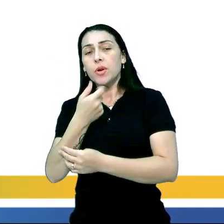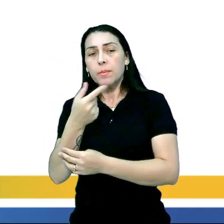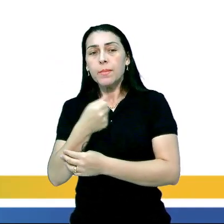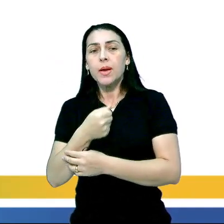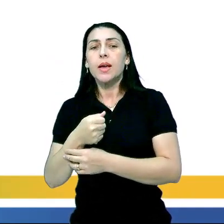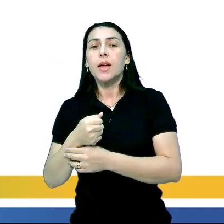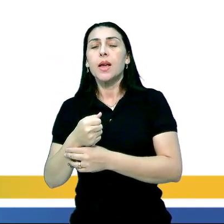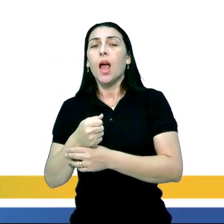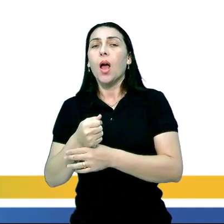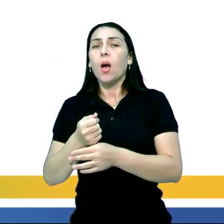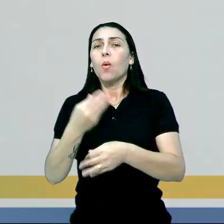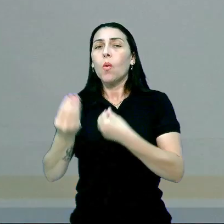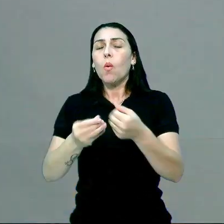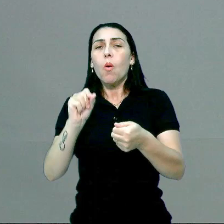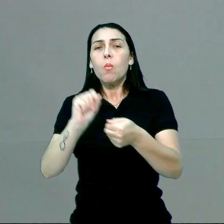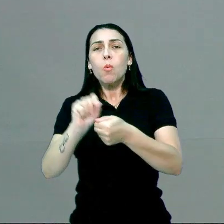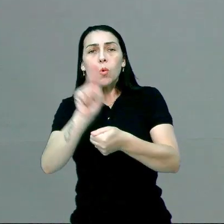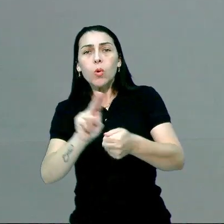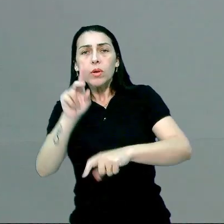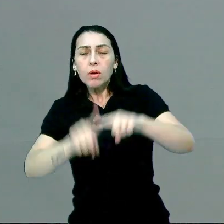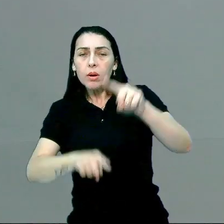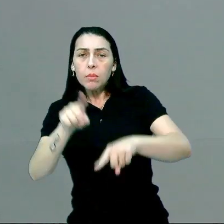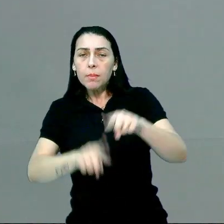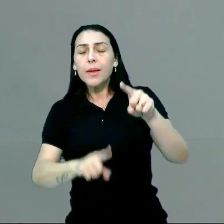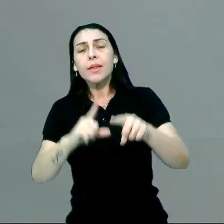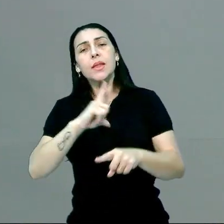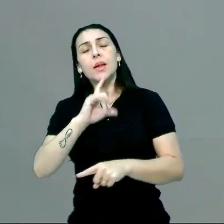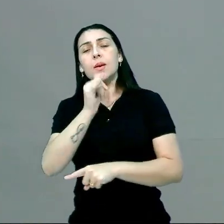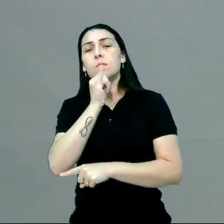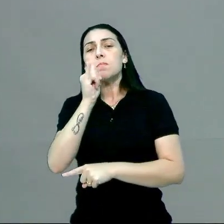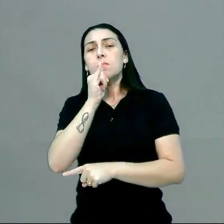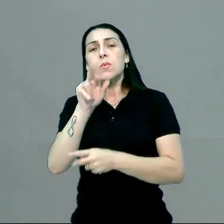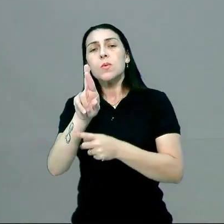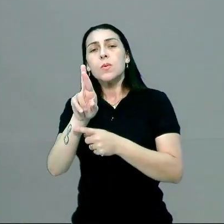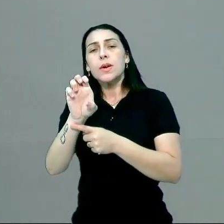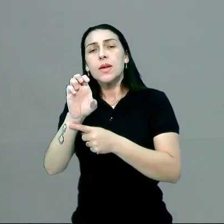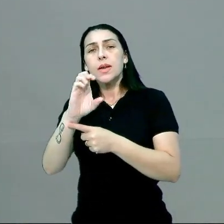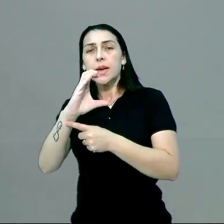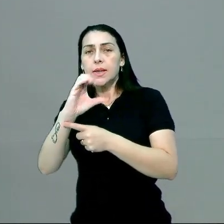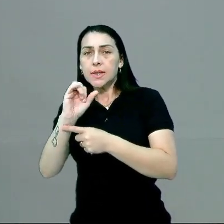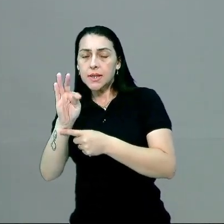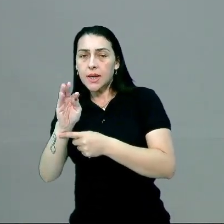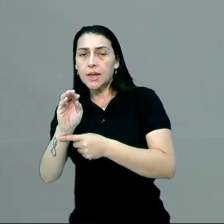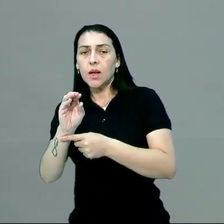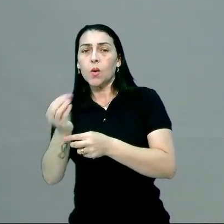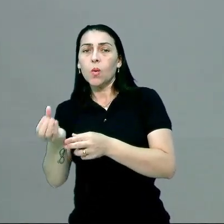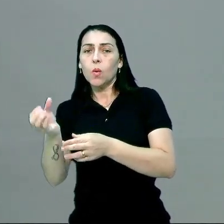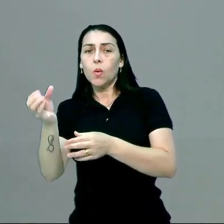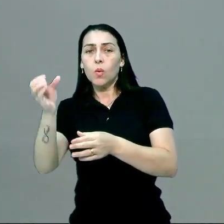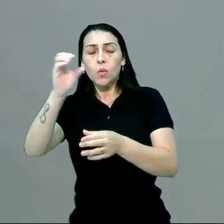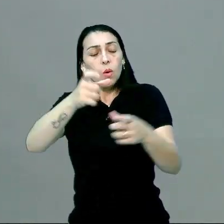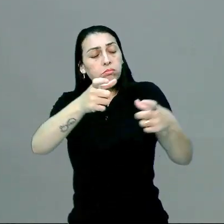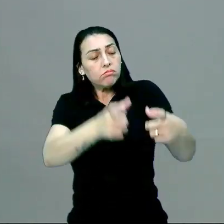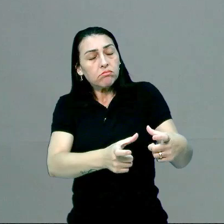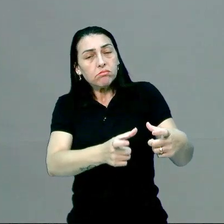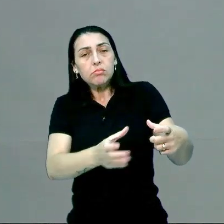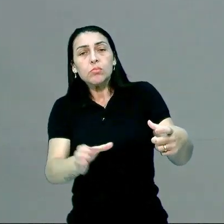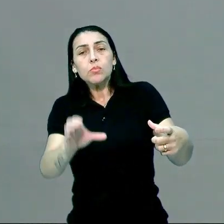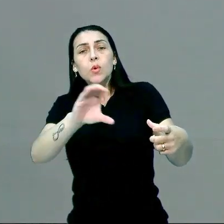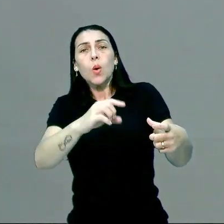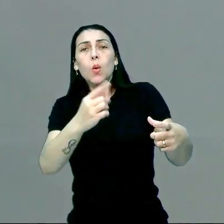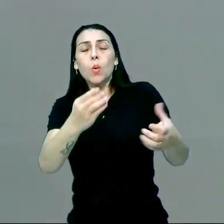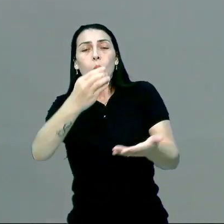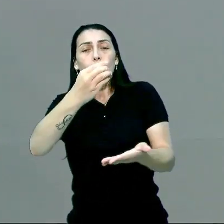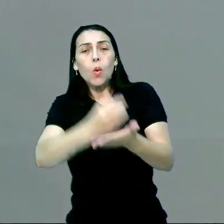remédio, manual de instrução. E aí nós temos, por exemplo, uma receita que diz assim: coloque no recipiente